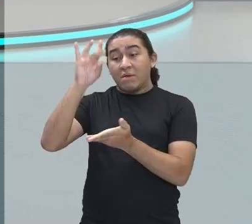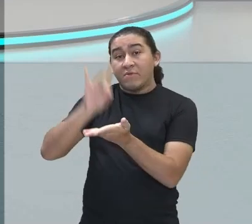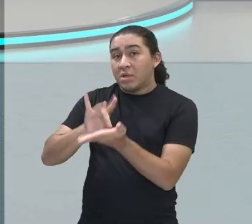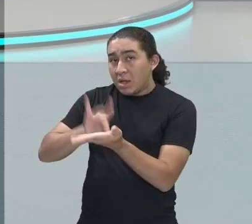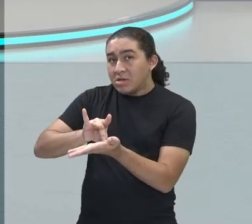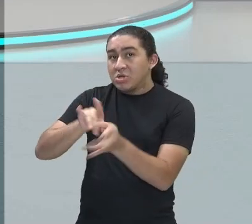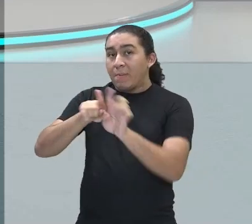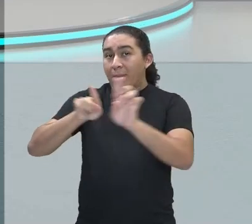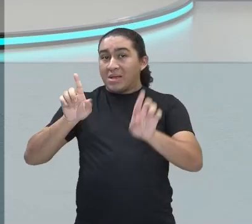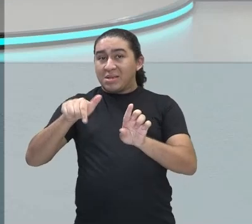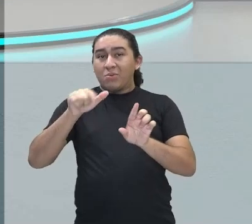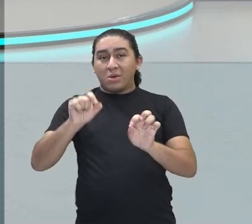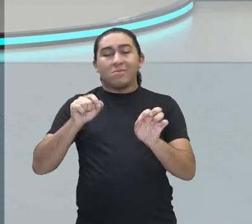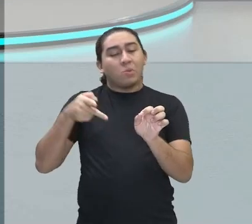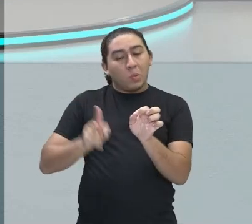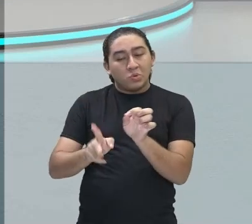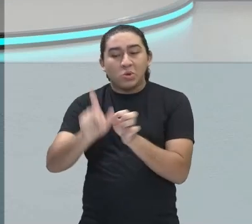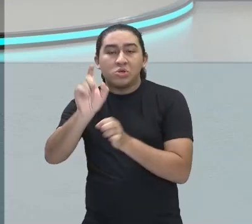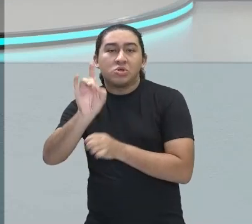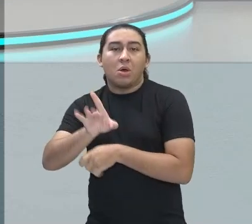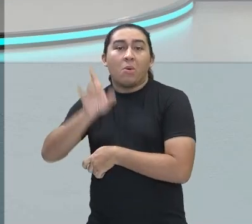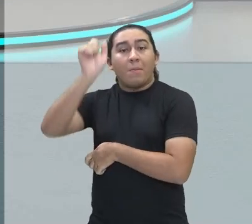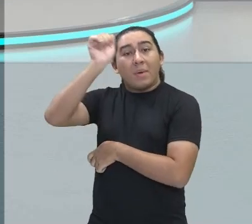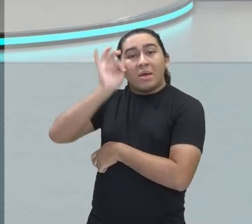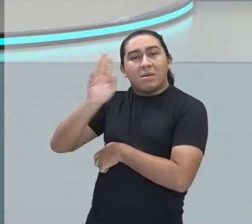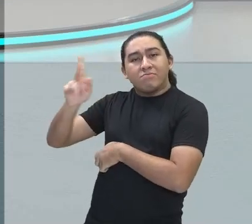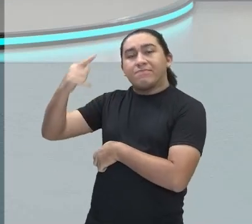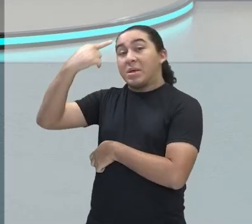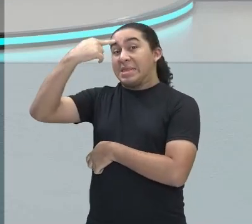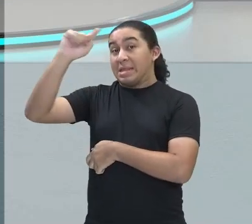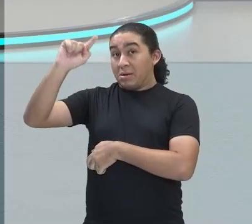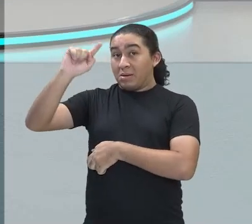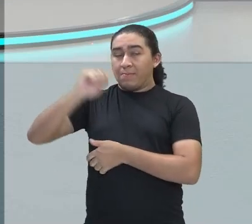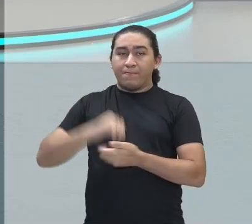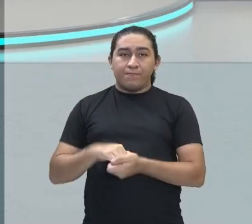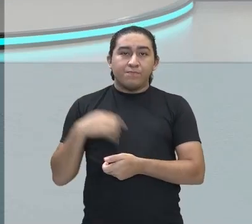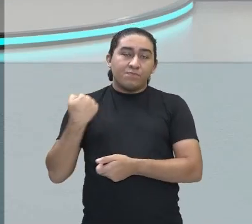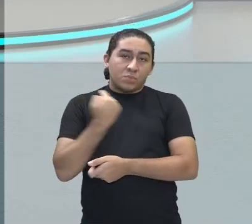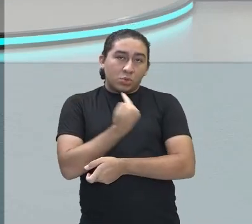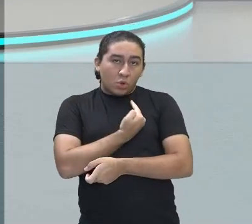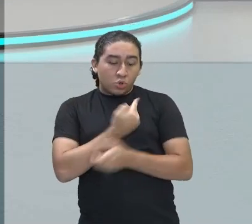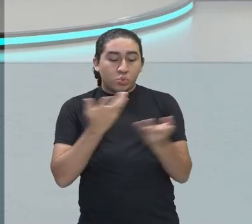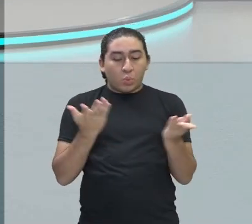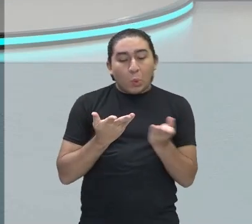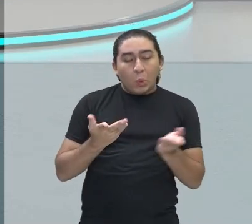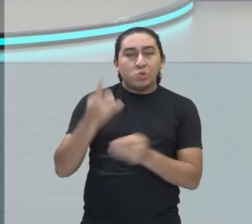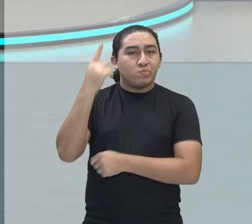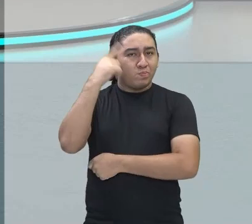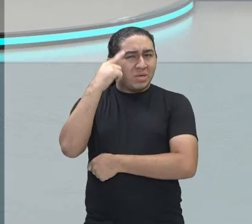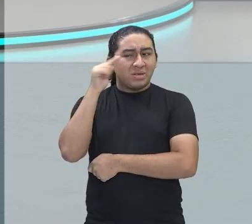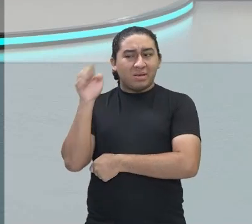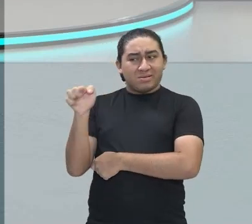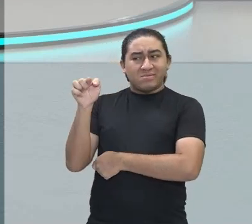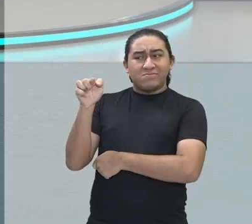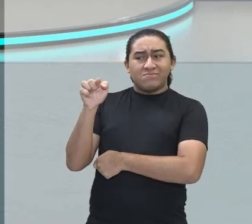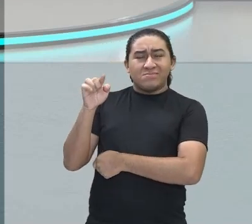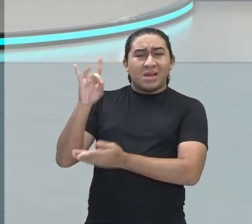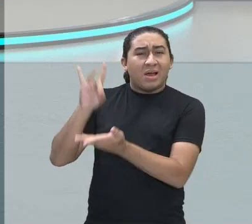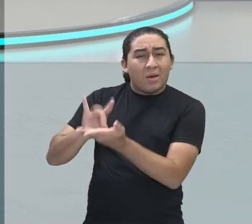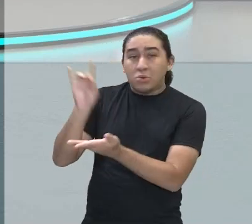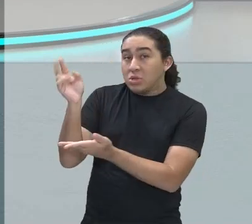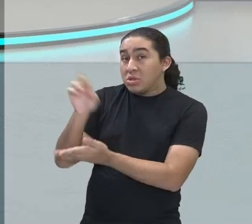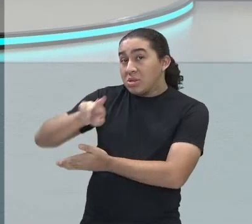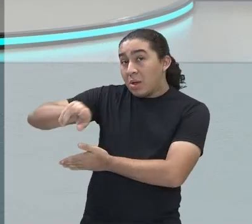verdadeiro, mas é ainda idealizado. Então, para nós, hoje pensamos, isso não é real. Se é